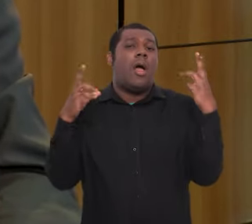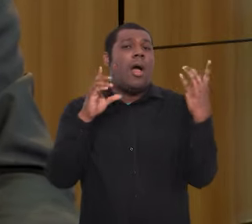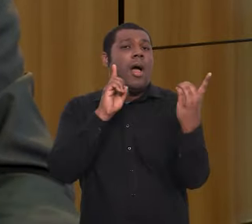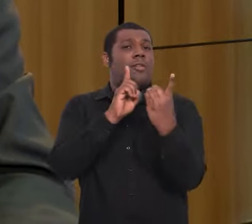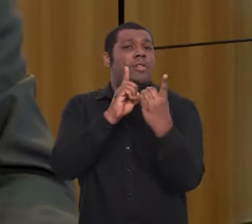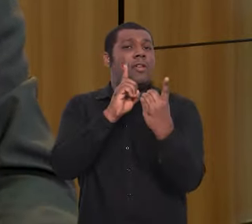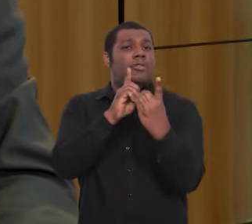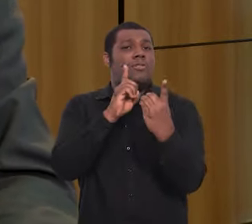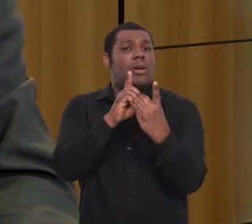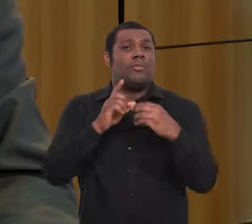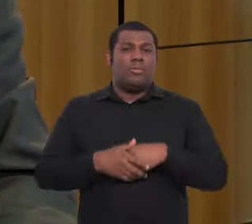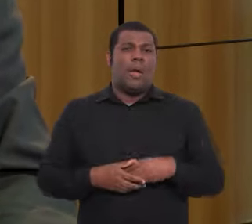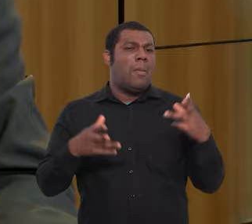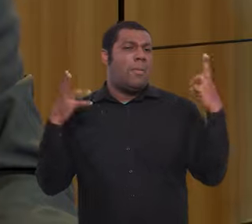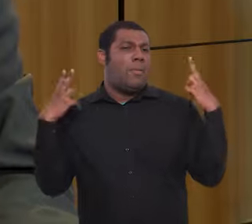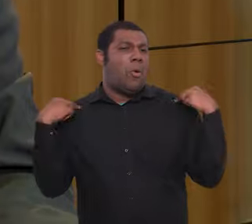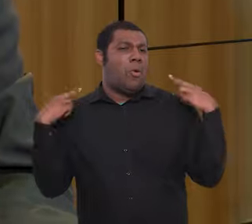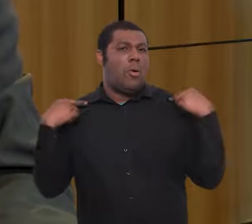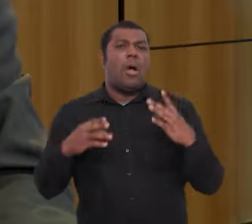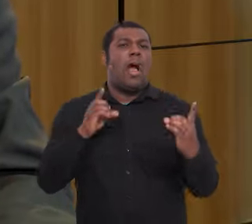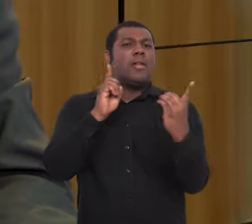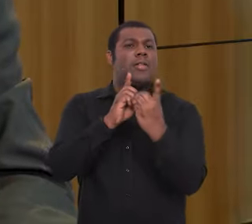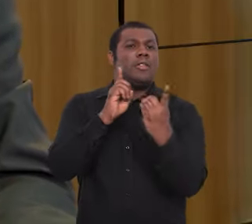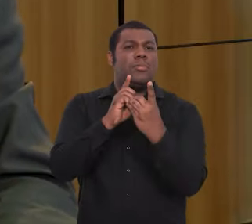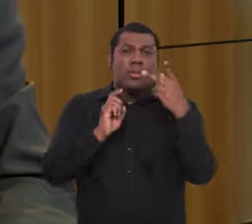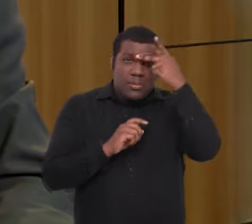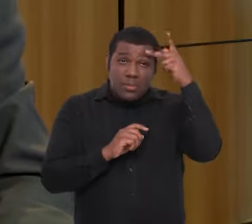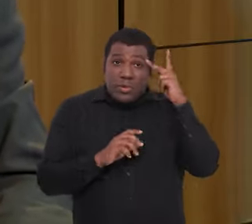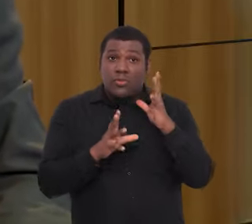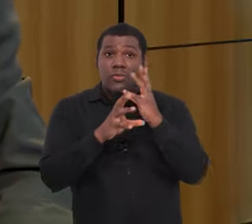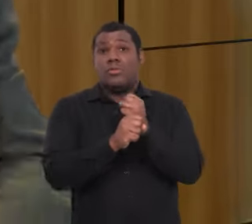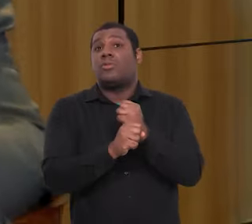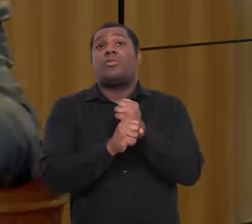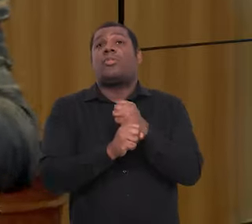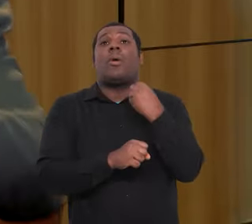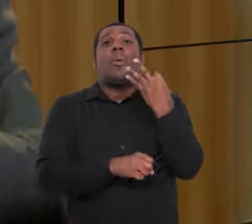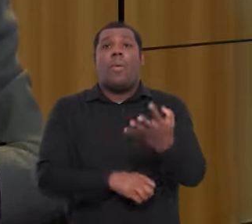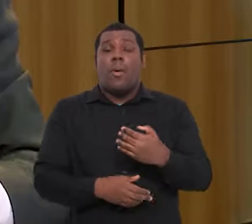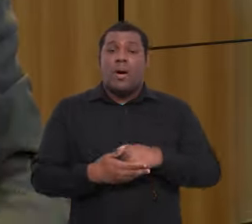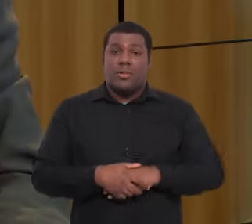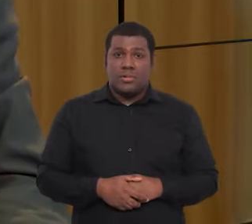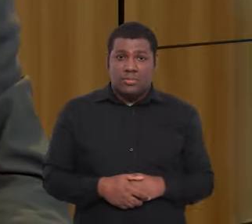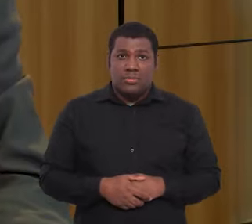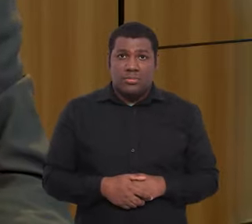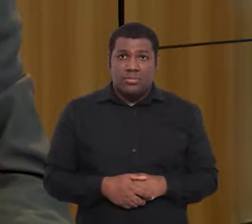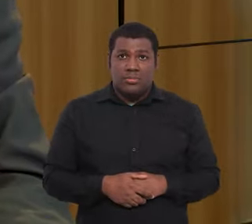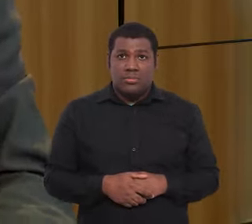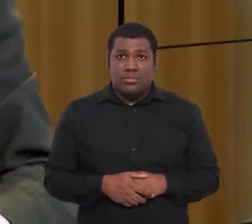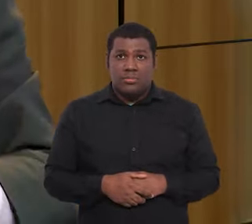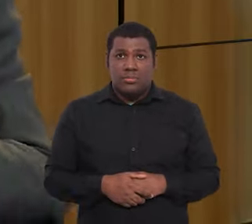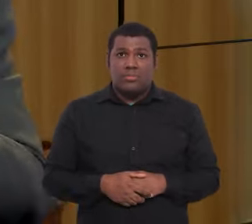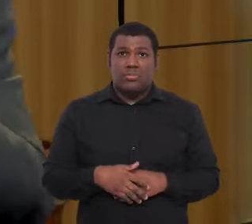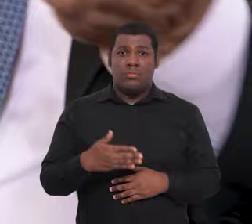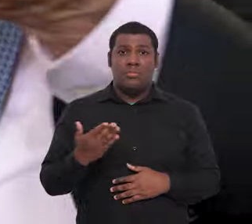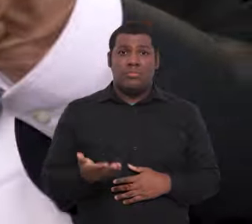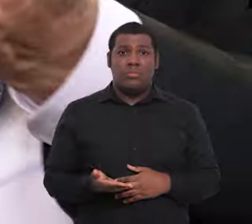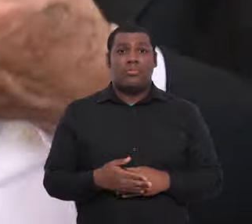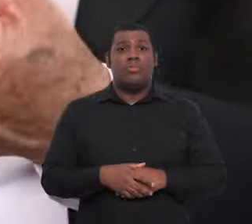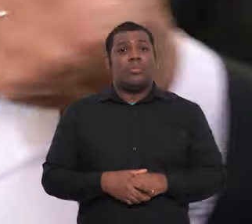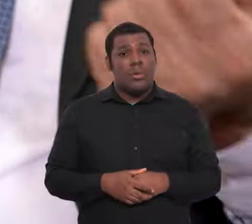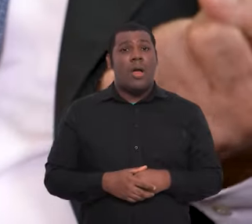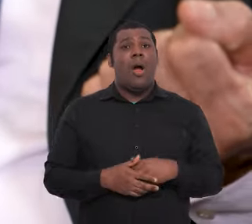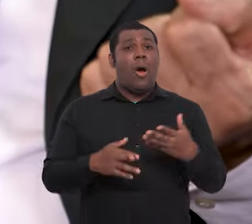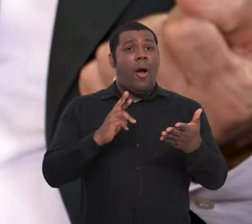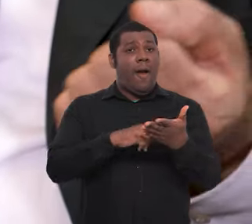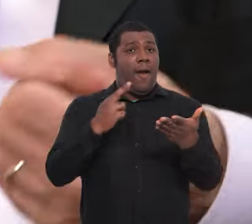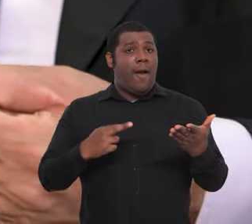qual a tua remuneração Quanto que o passageiro pagou pra plataforma quanto que ela reteve para te dar um extrato